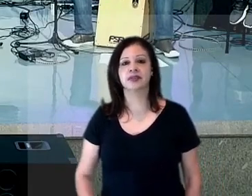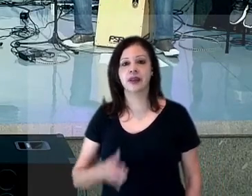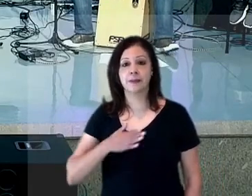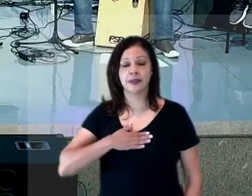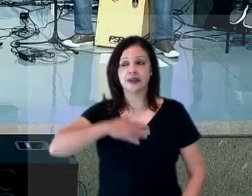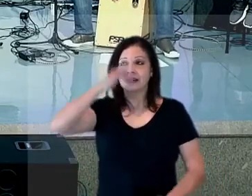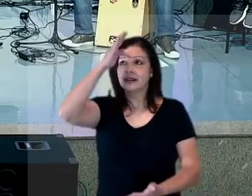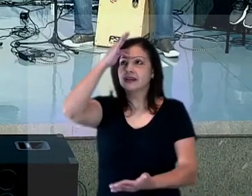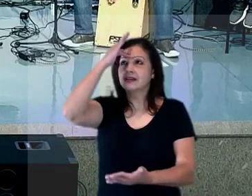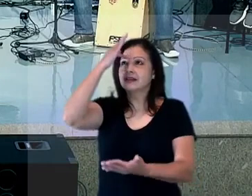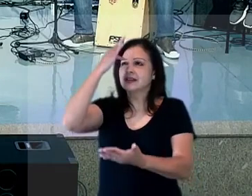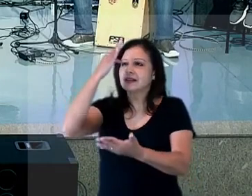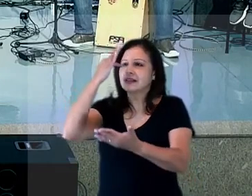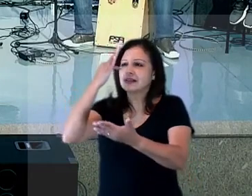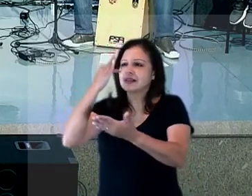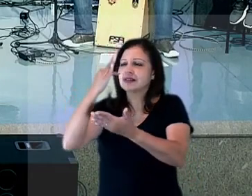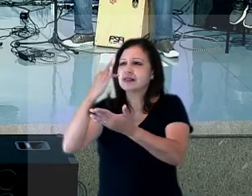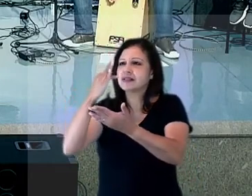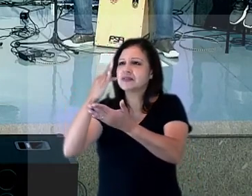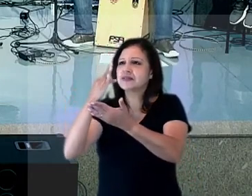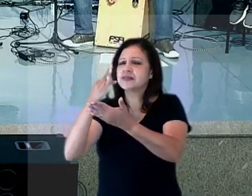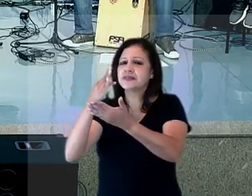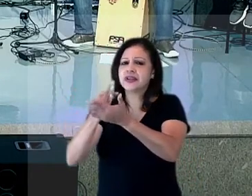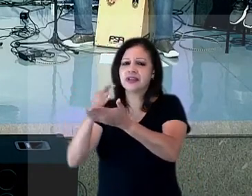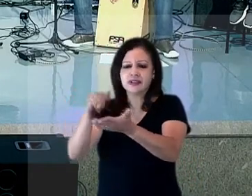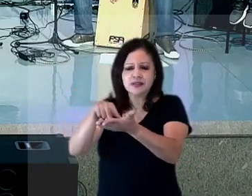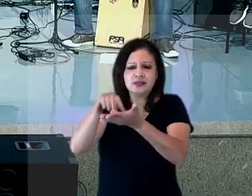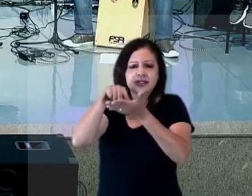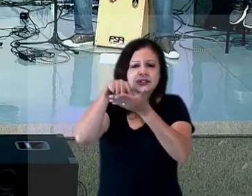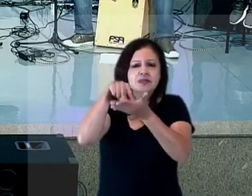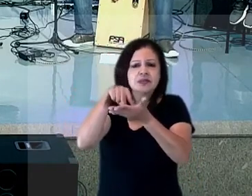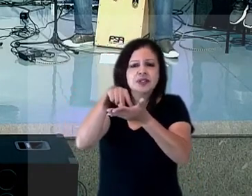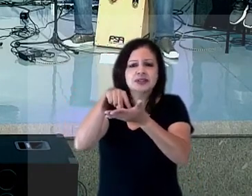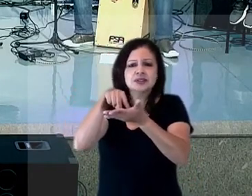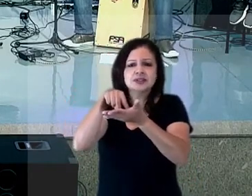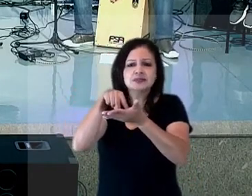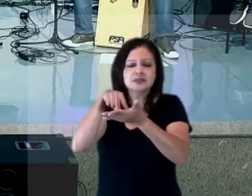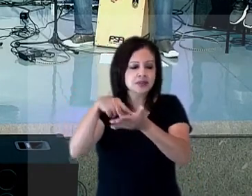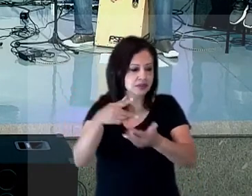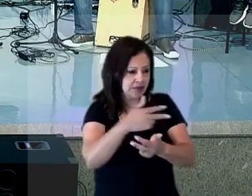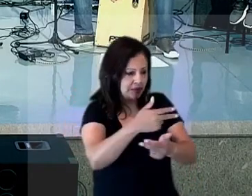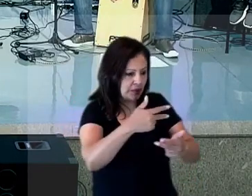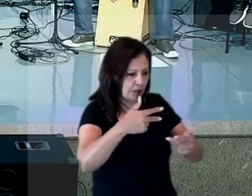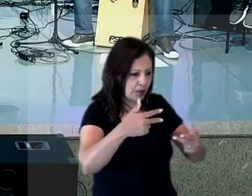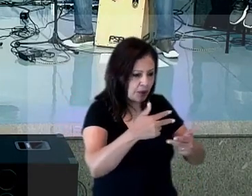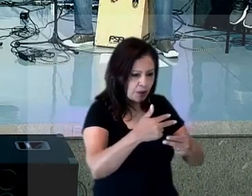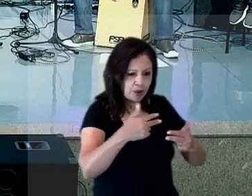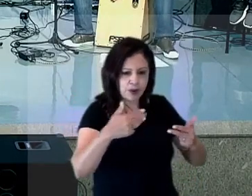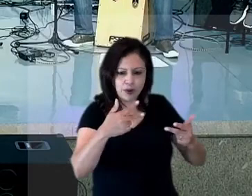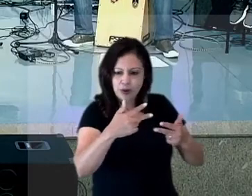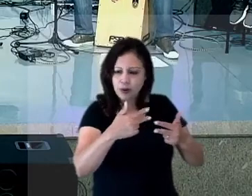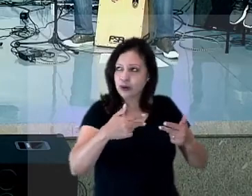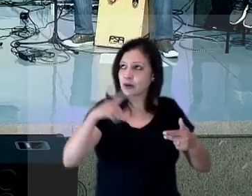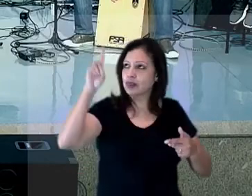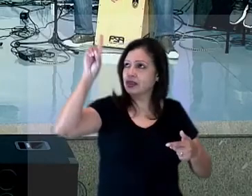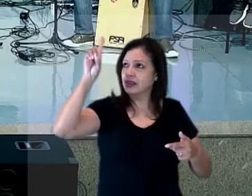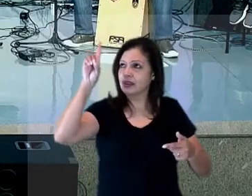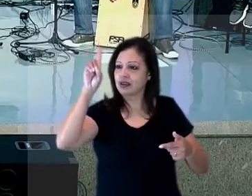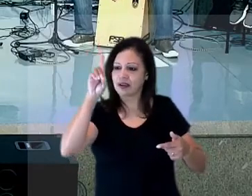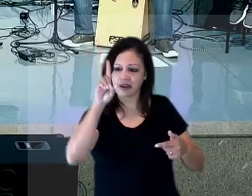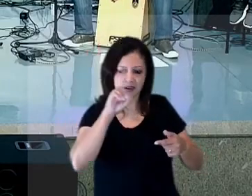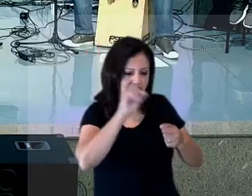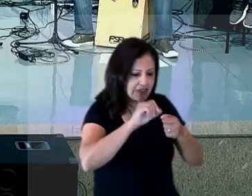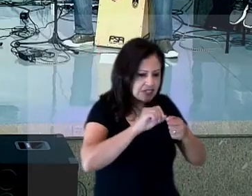Minha fé não está firmada nas coisas que podes fazer.